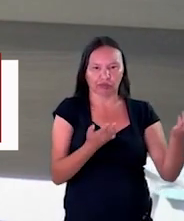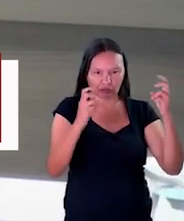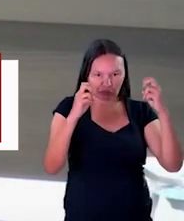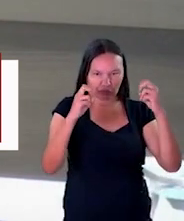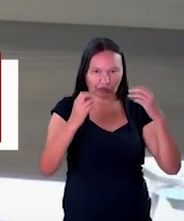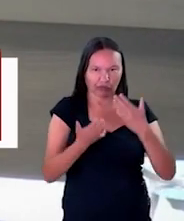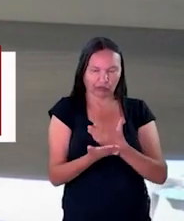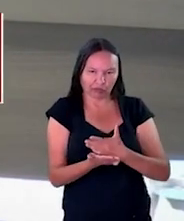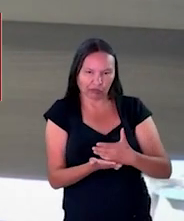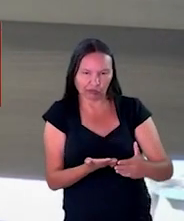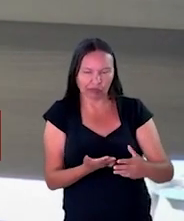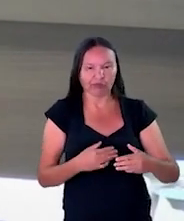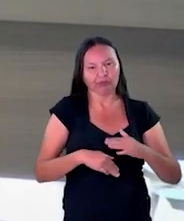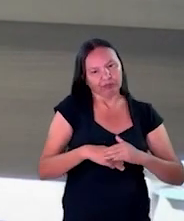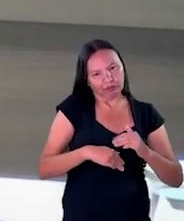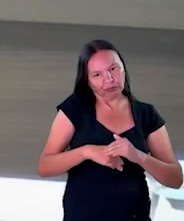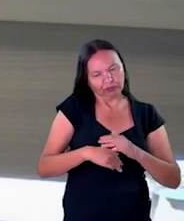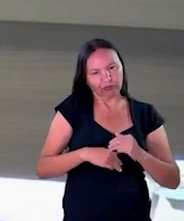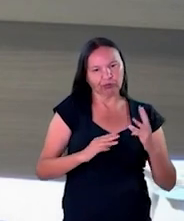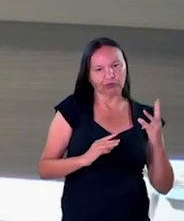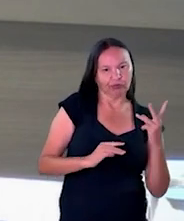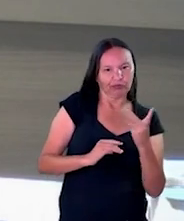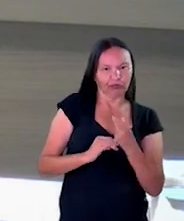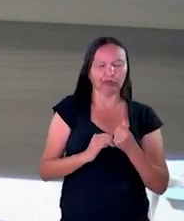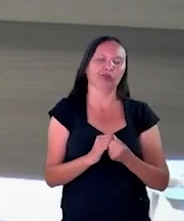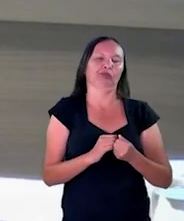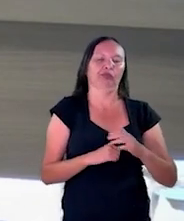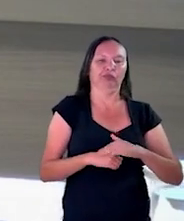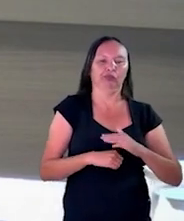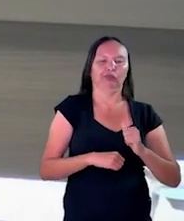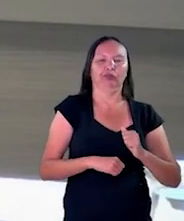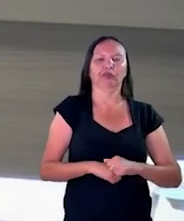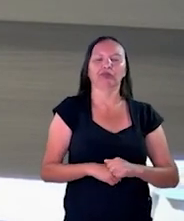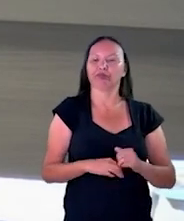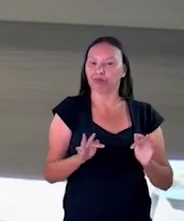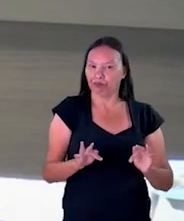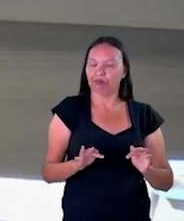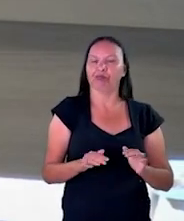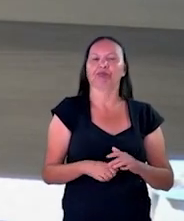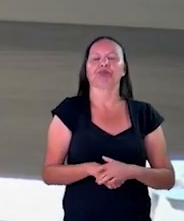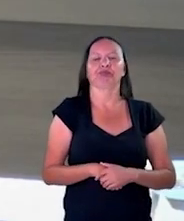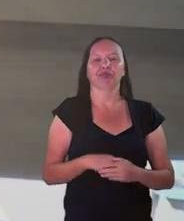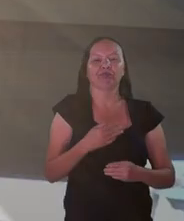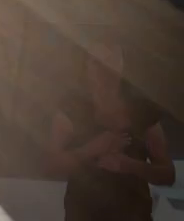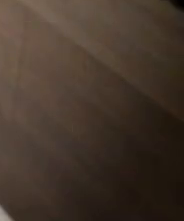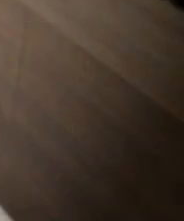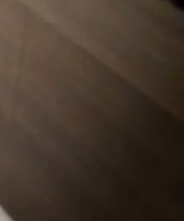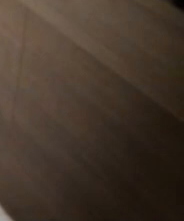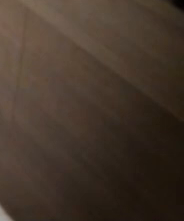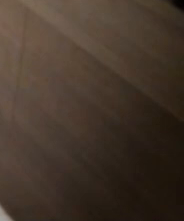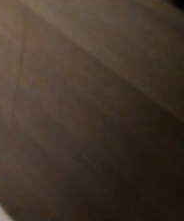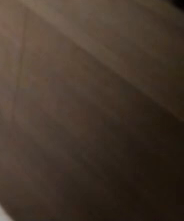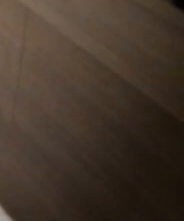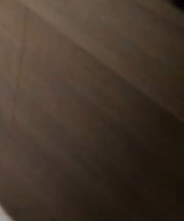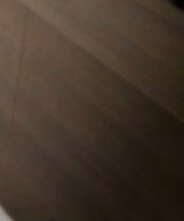de pessoas, inclusive na preparação de candidatos a concursos públicos. Pela decisão, a prática remunerada